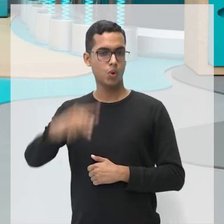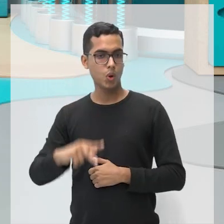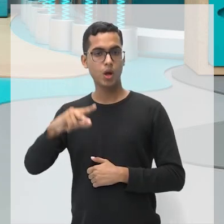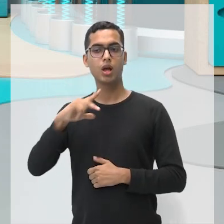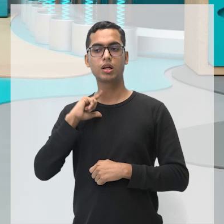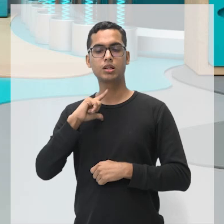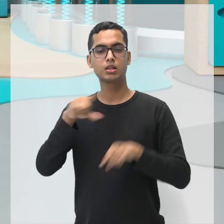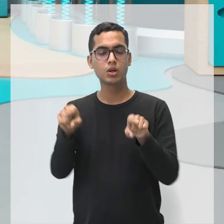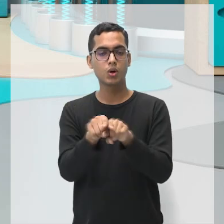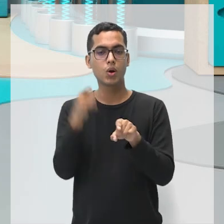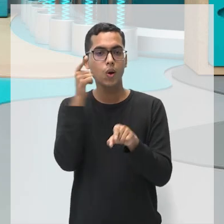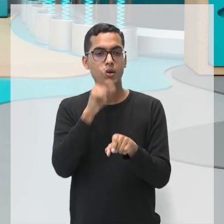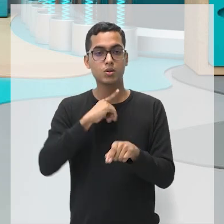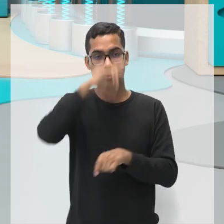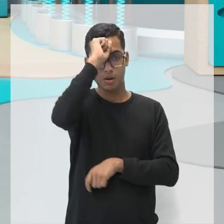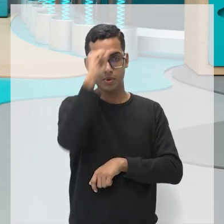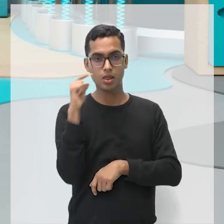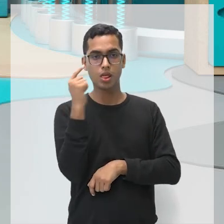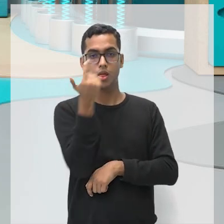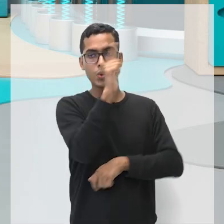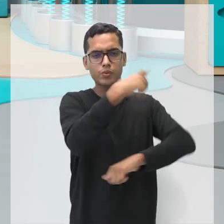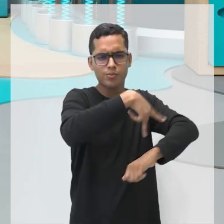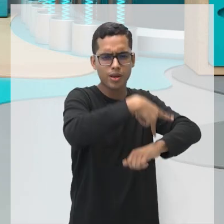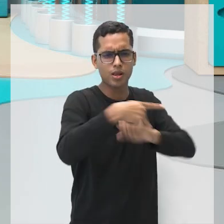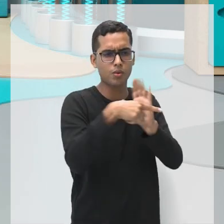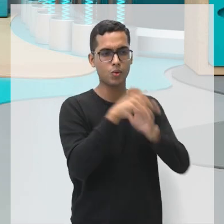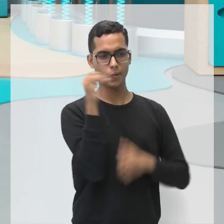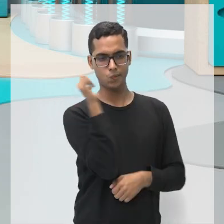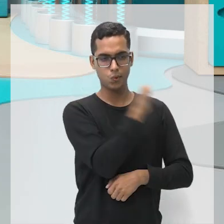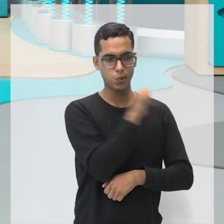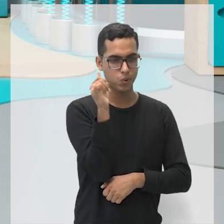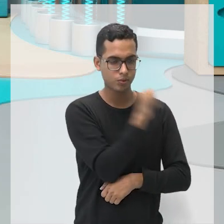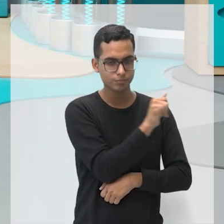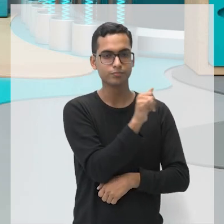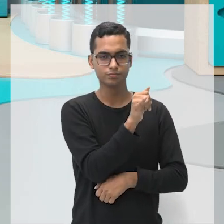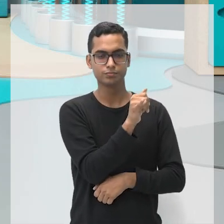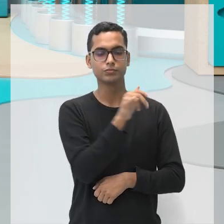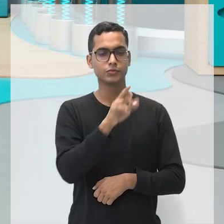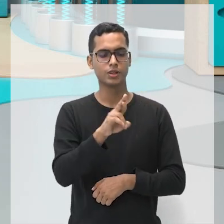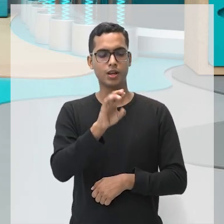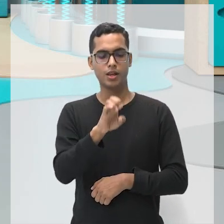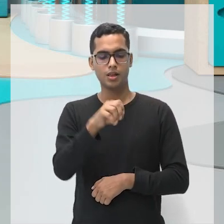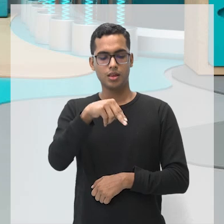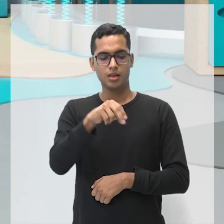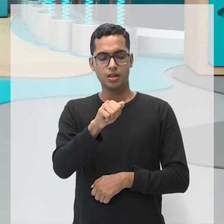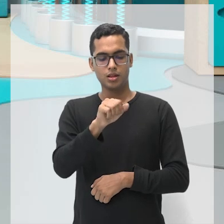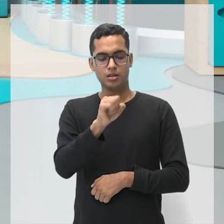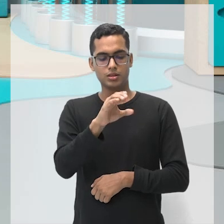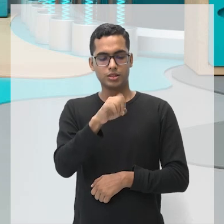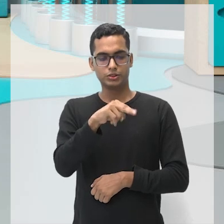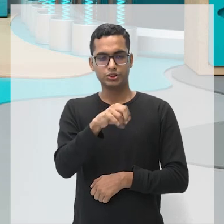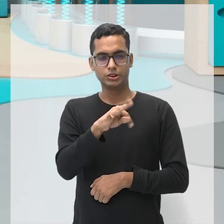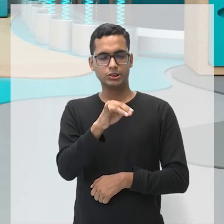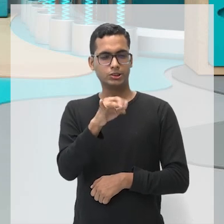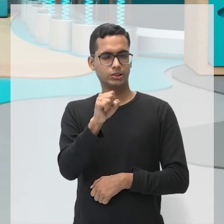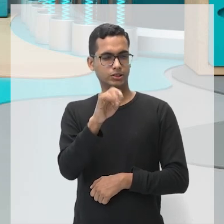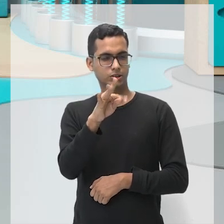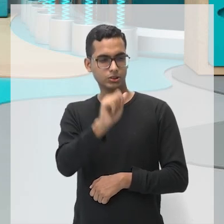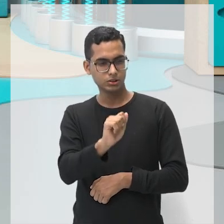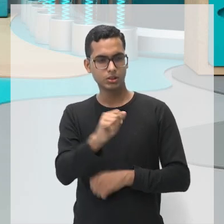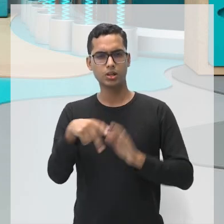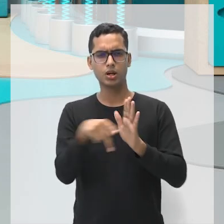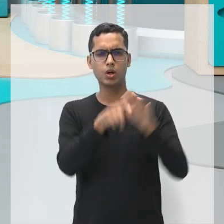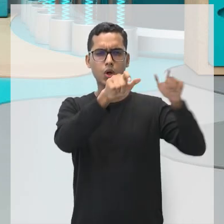vez trouxe a esses jogos, aí tem as suas raízes, né, na Itália renascentista, quando as cidades